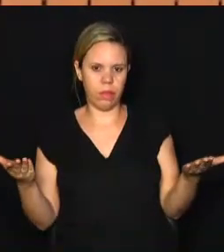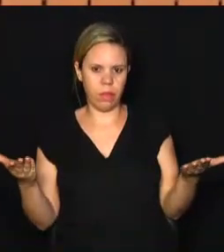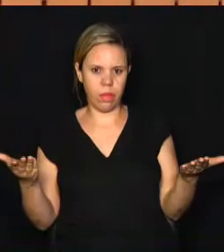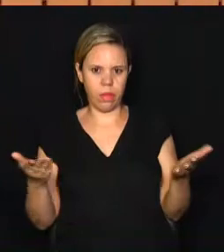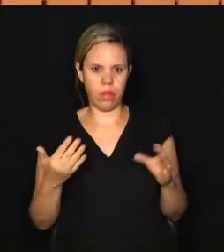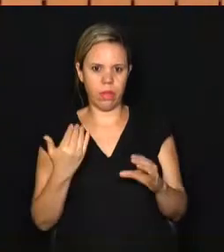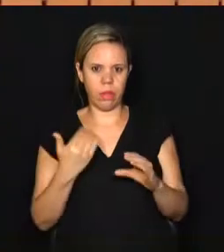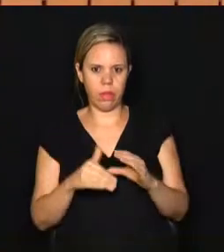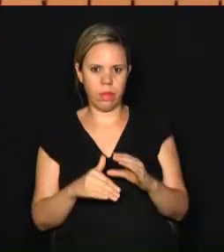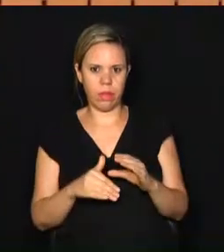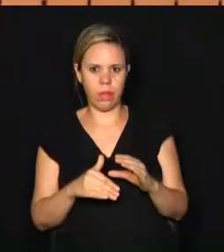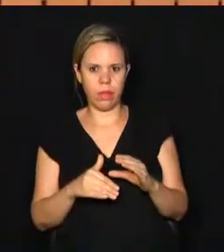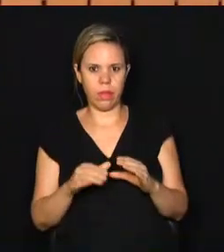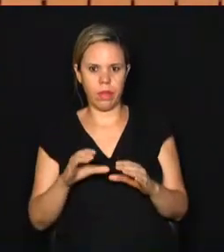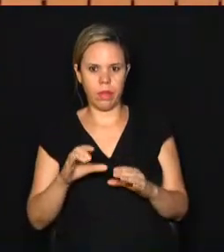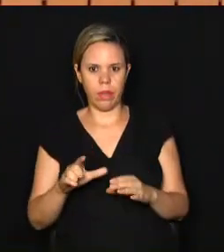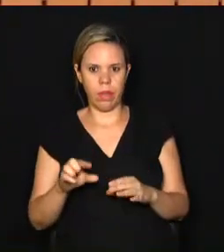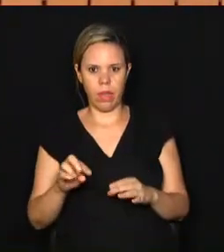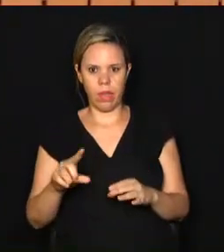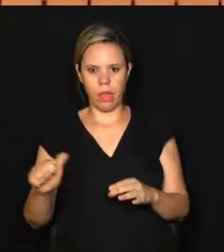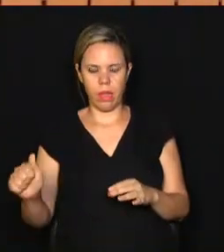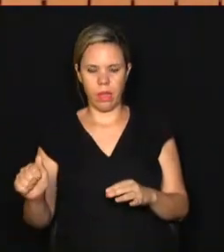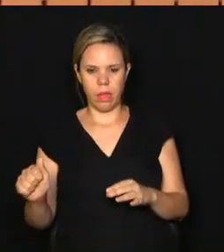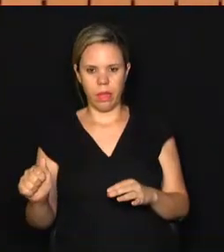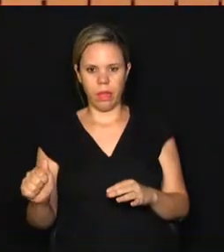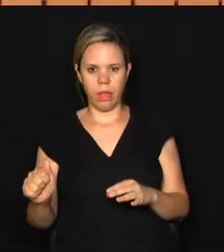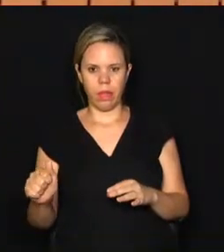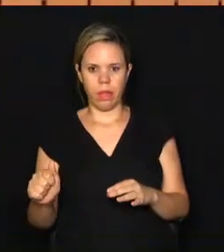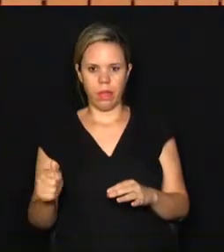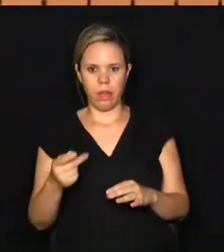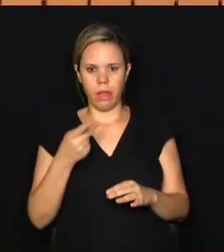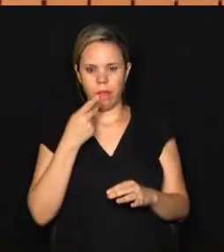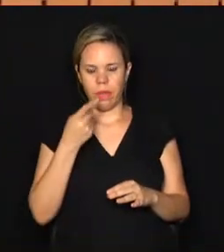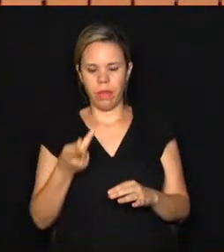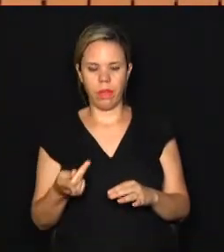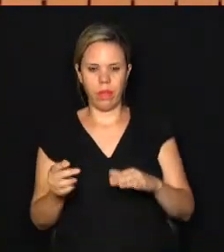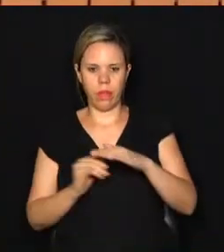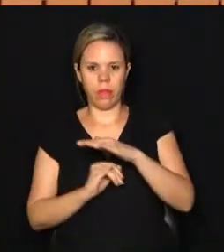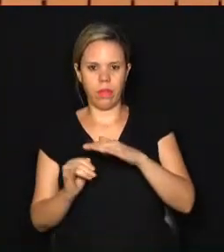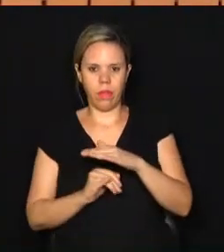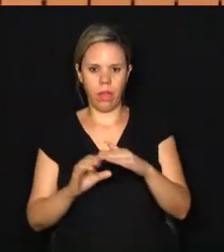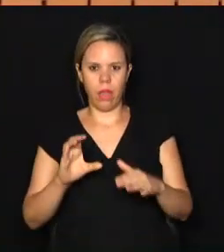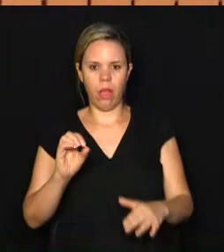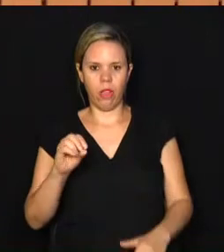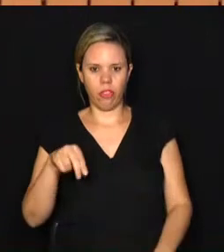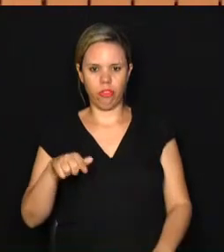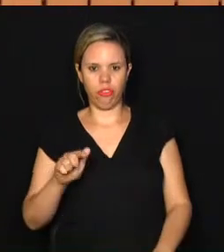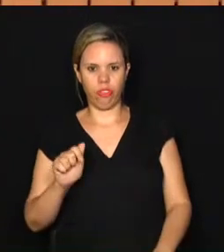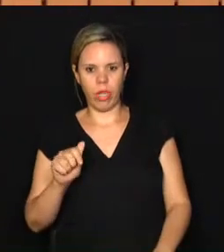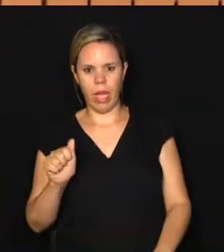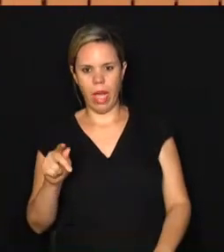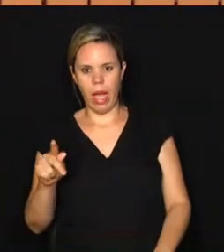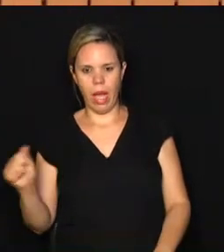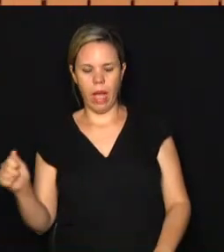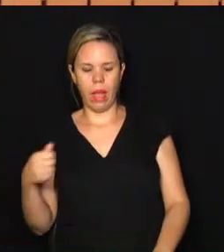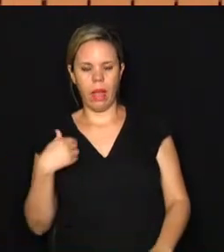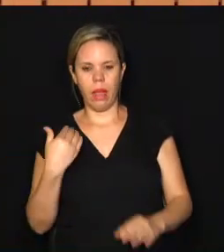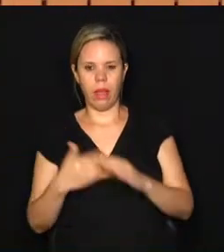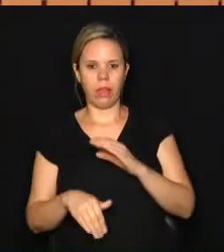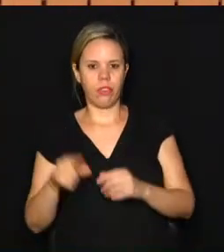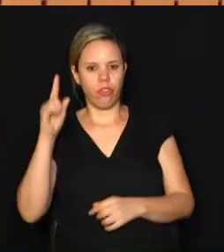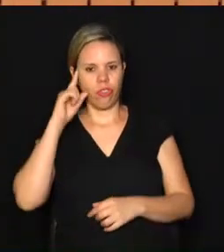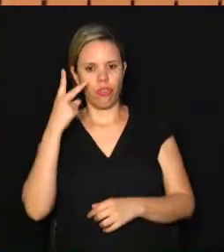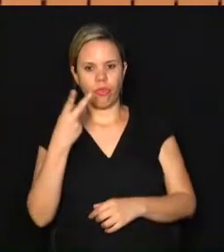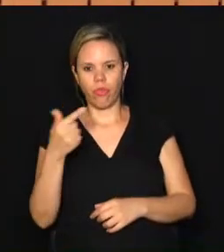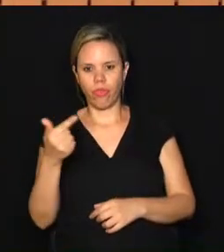mensagem que a Cláudia Esmeriz, que é do Congeapa, nos enviou. Desde o dia 22